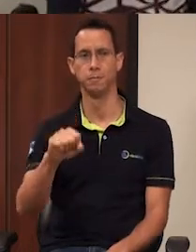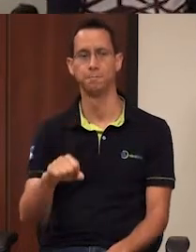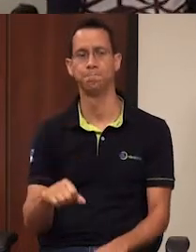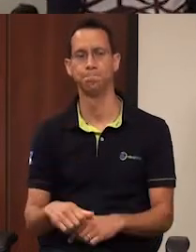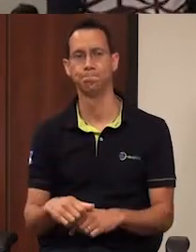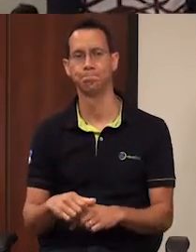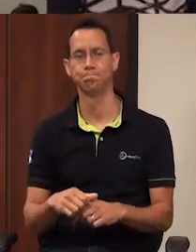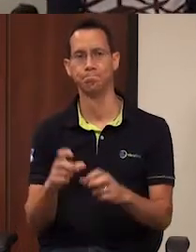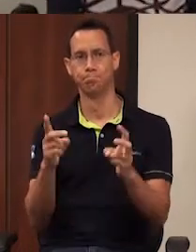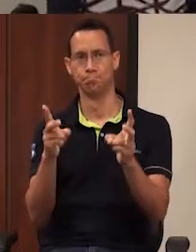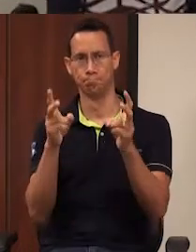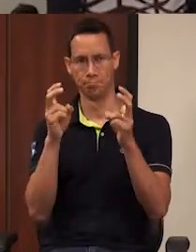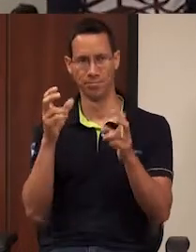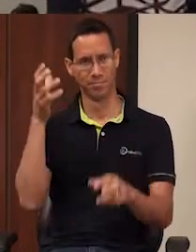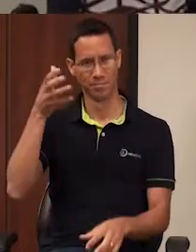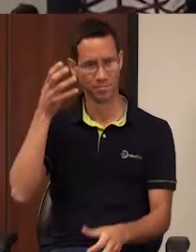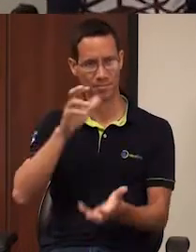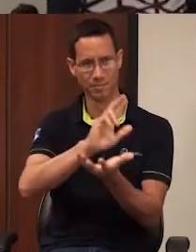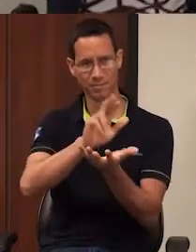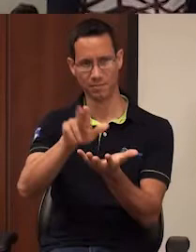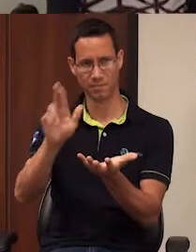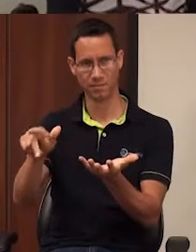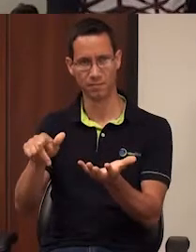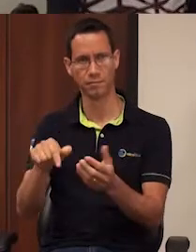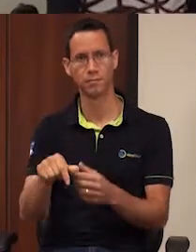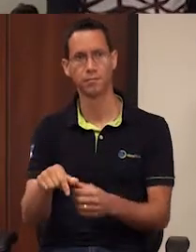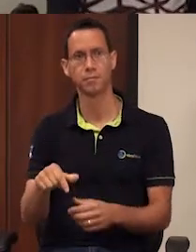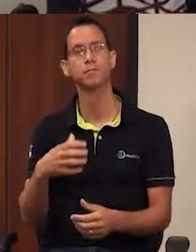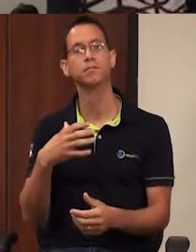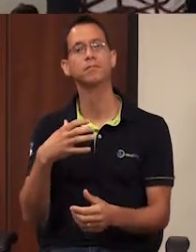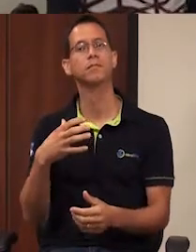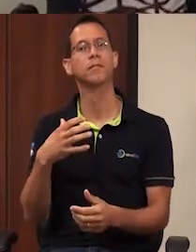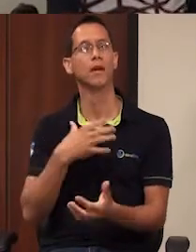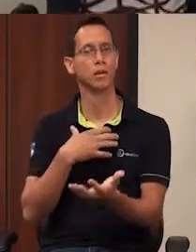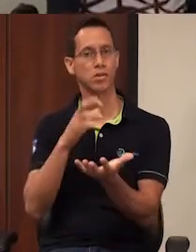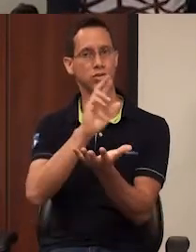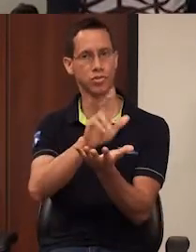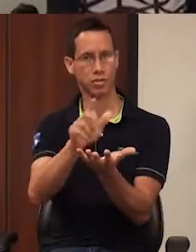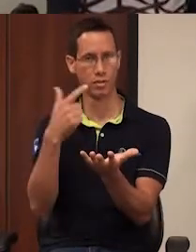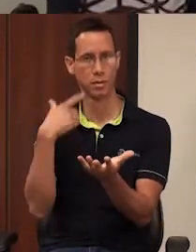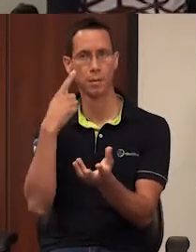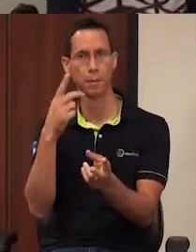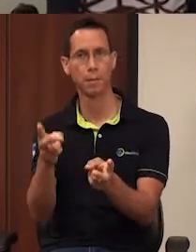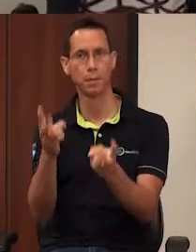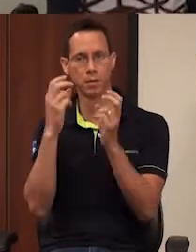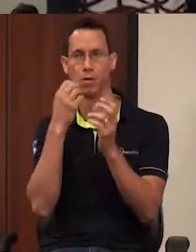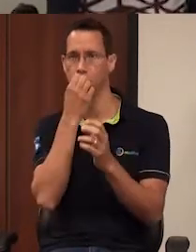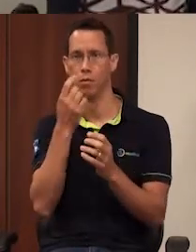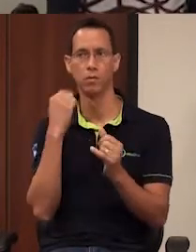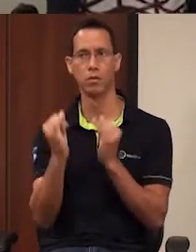chamou a atenção pela fala de vocês, né, é uma característica que eu percebo inovadora, né, na